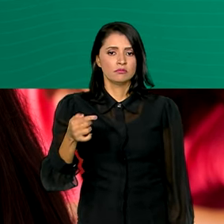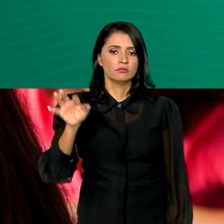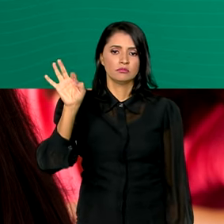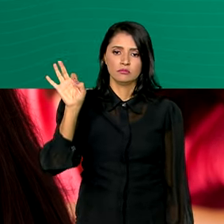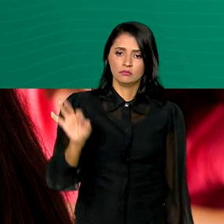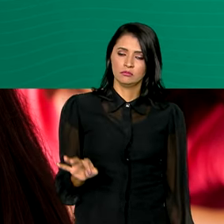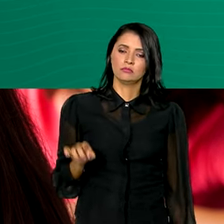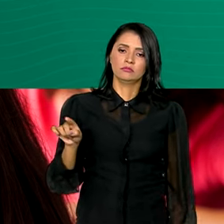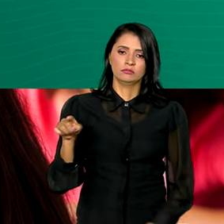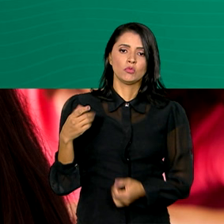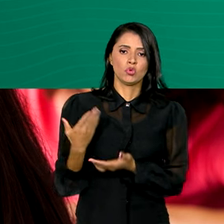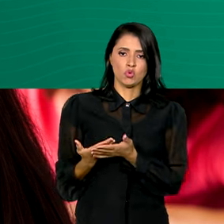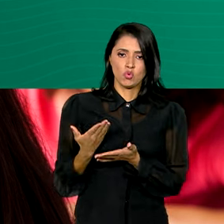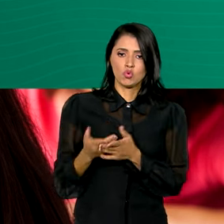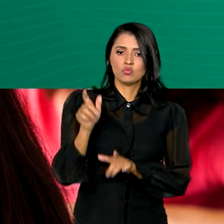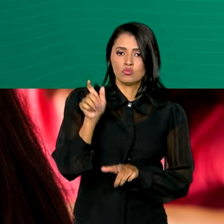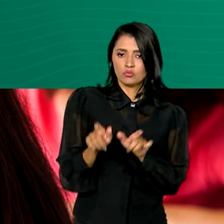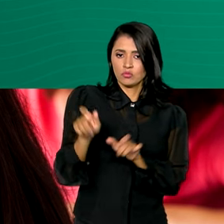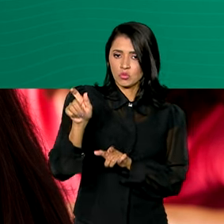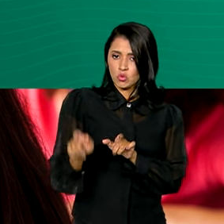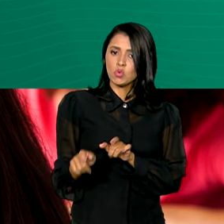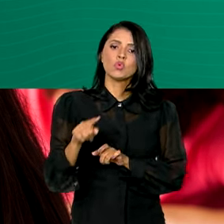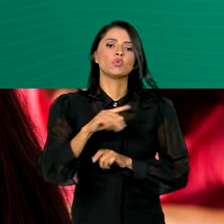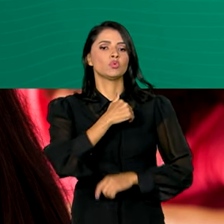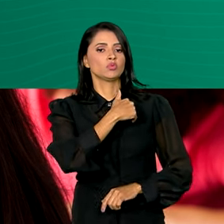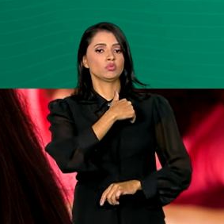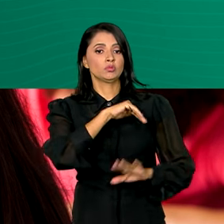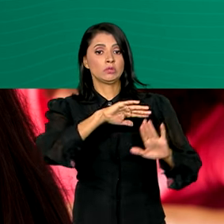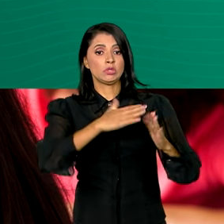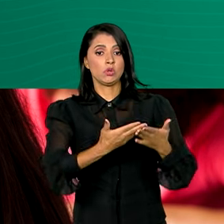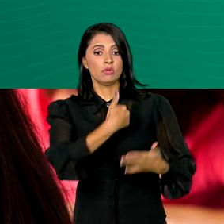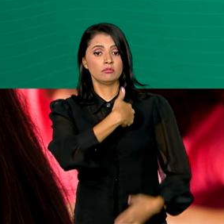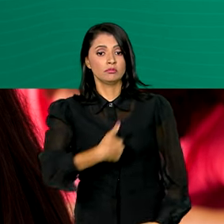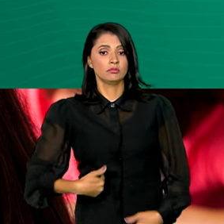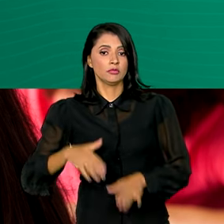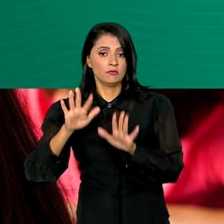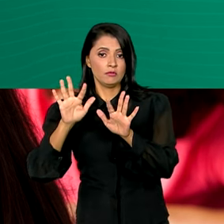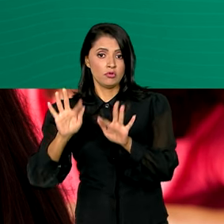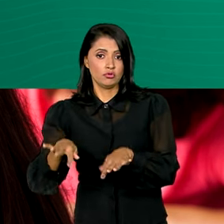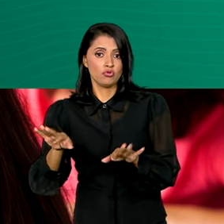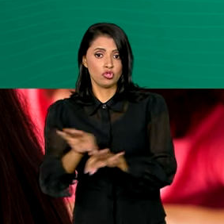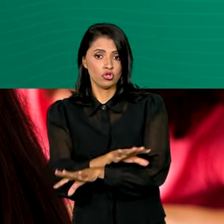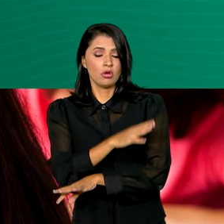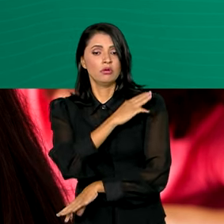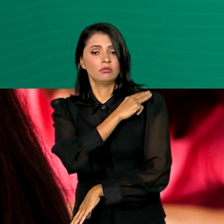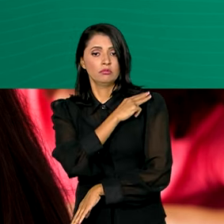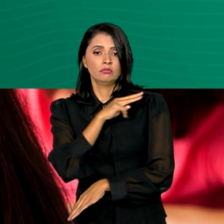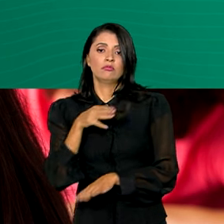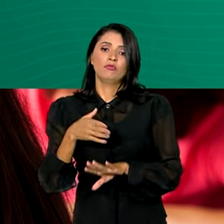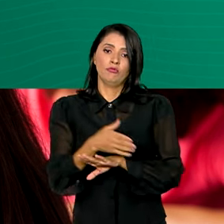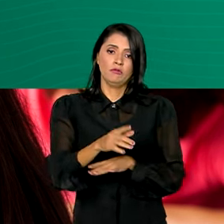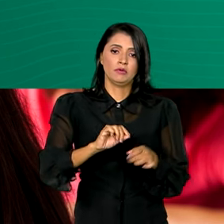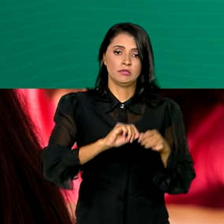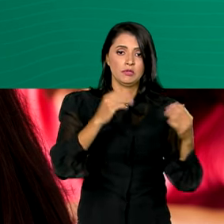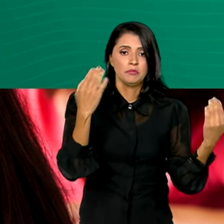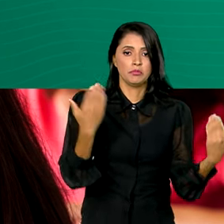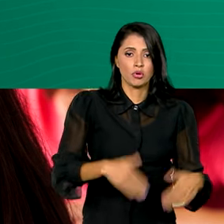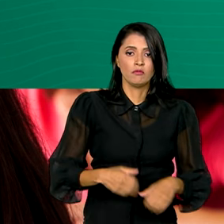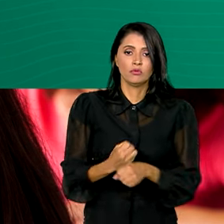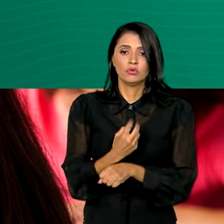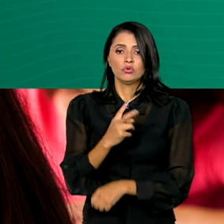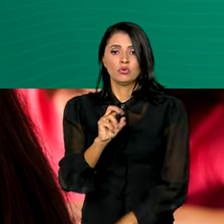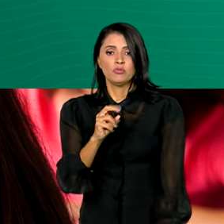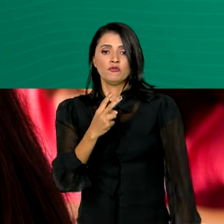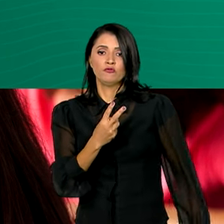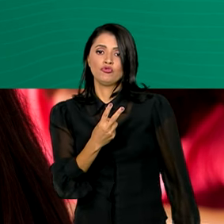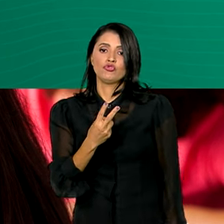46,7% dos estudantes das escolas públicas que concluíram o ensino médio fizeram a prova. Em 2022,